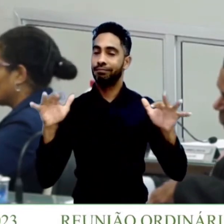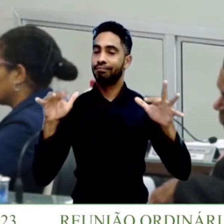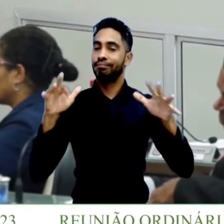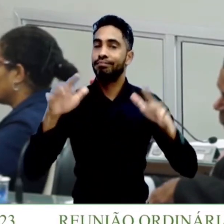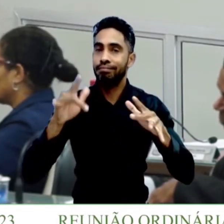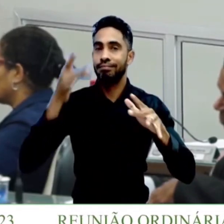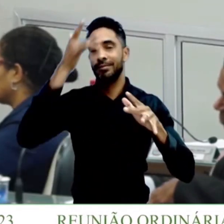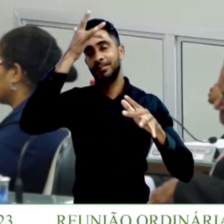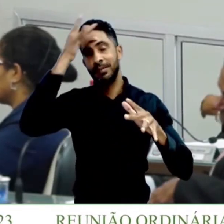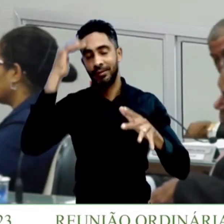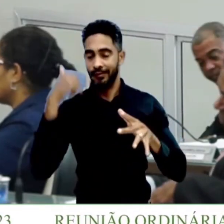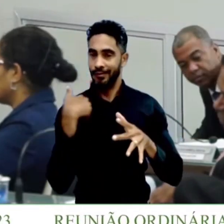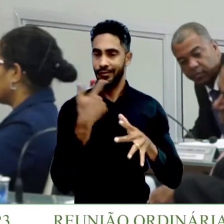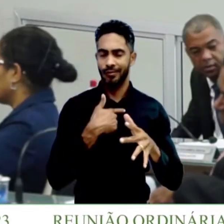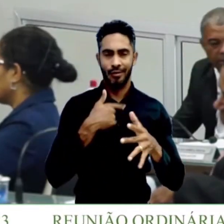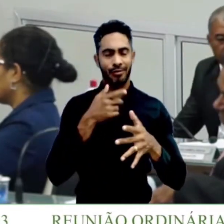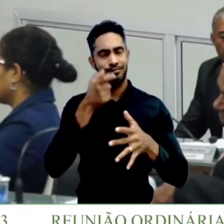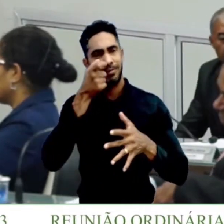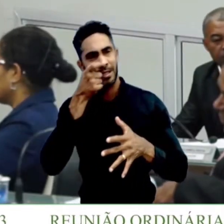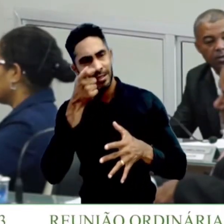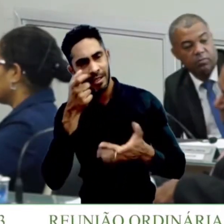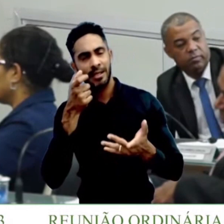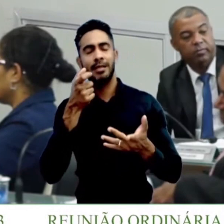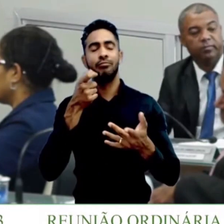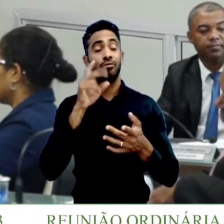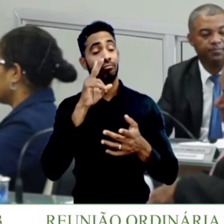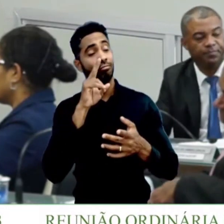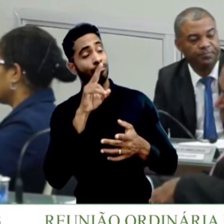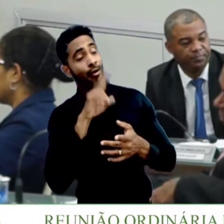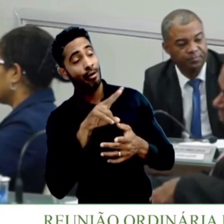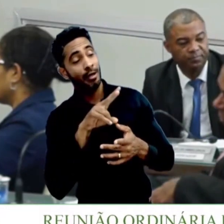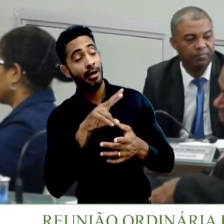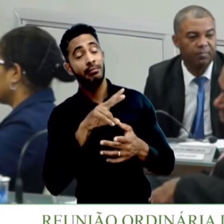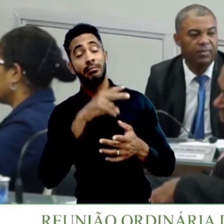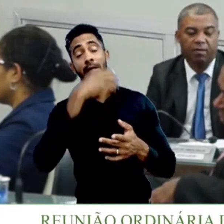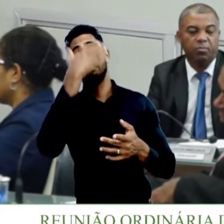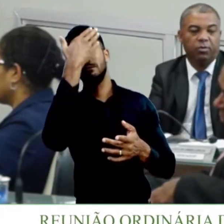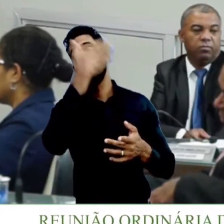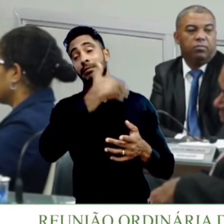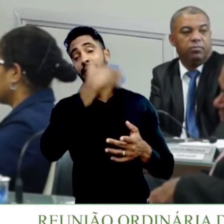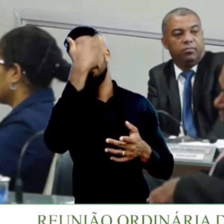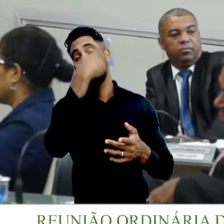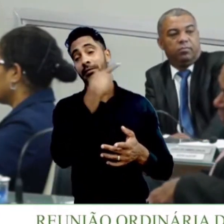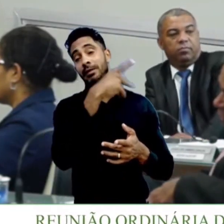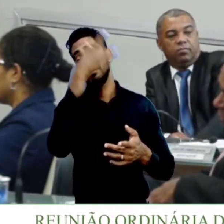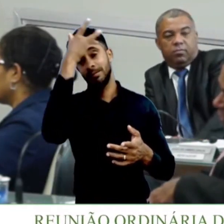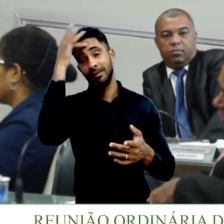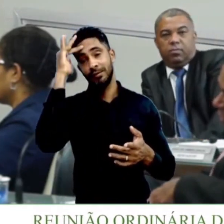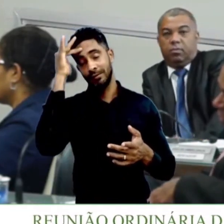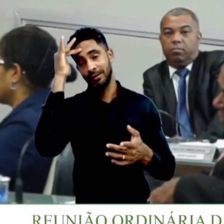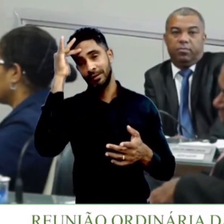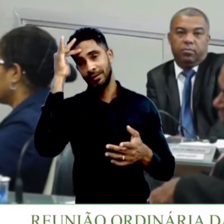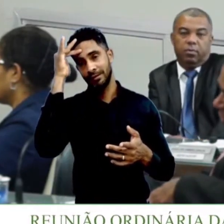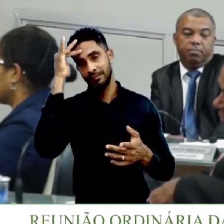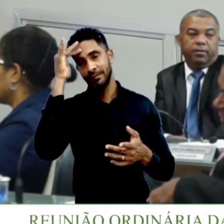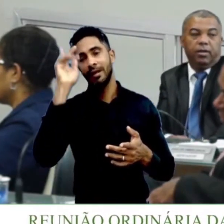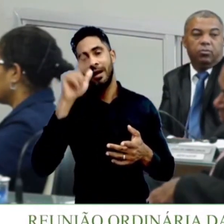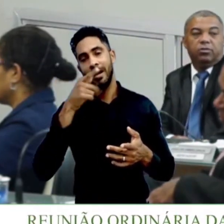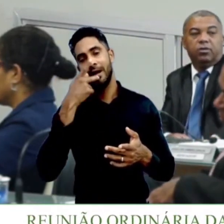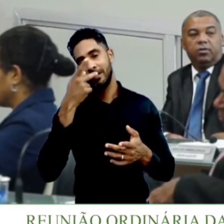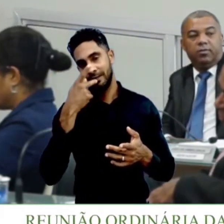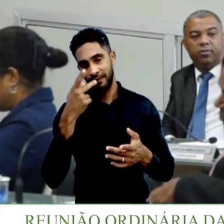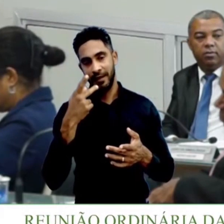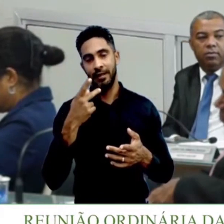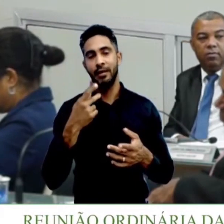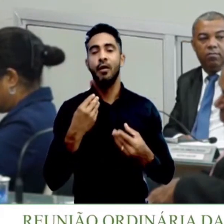pessoas, nós passamos, nós olhamos, mas nós não enxergamos essas pessoas. É o que eu falei, o que, que